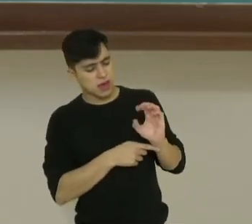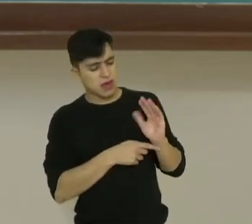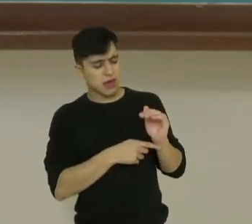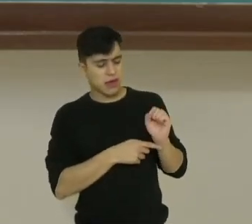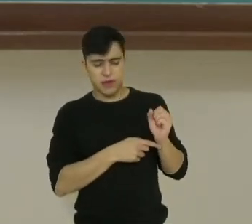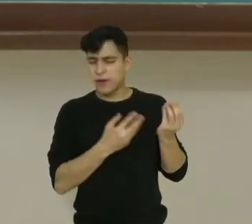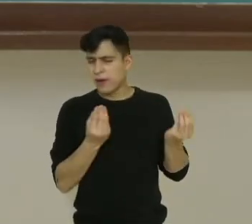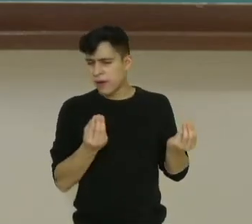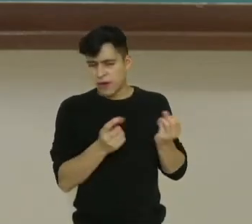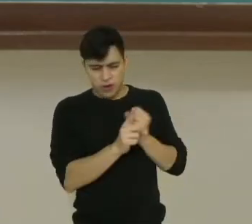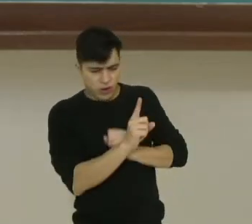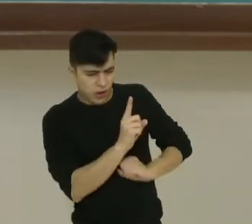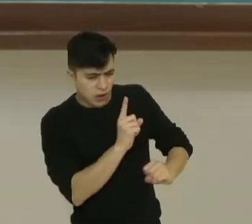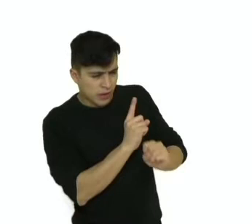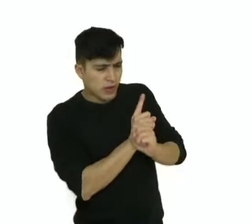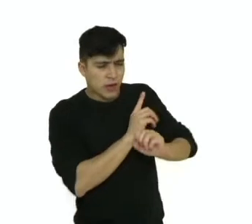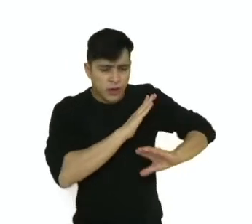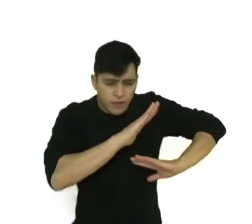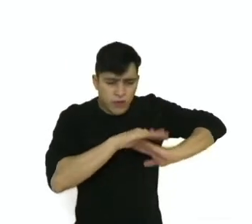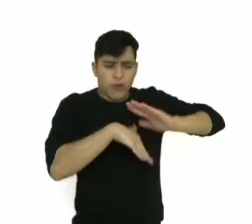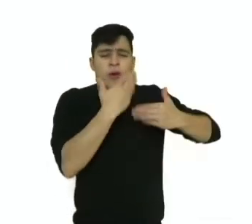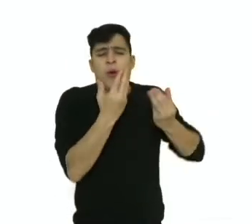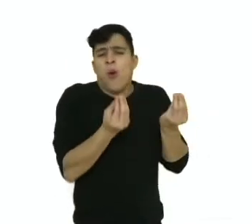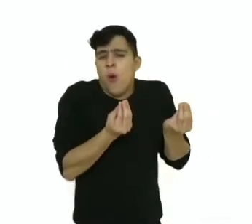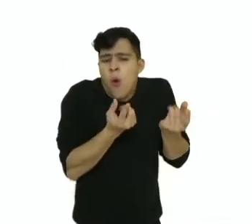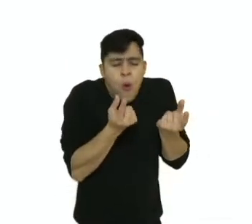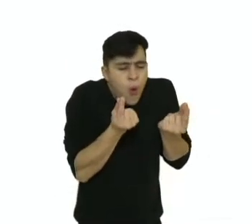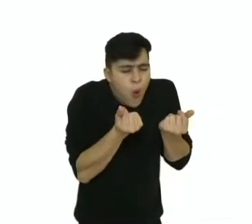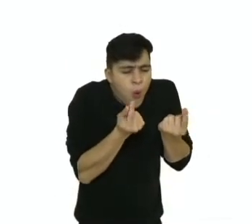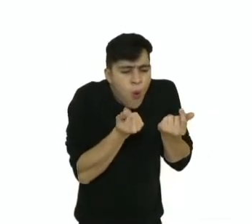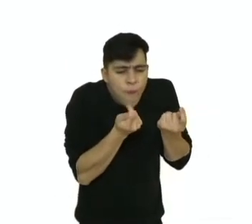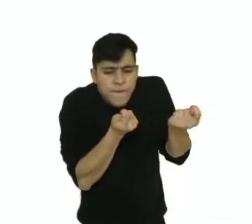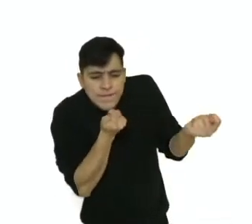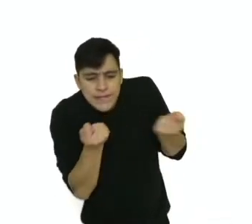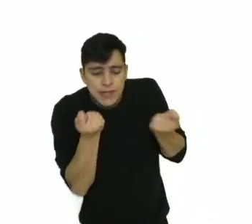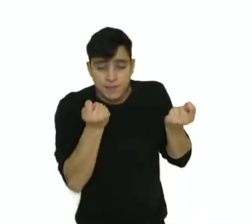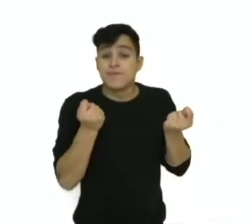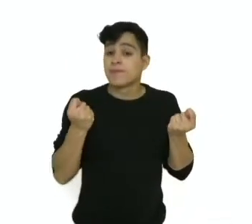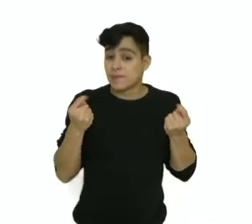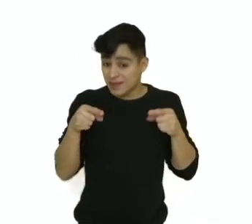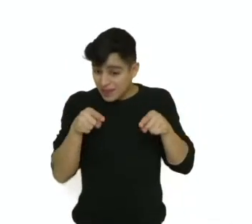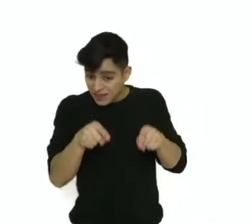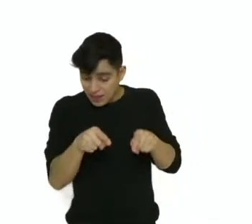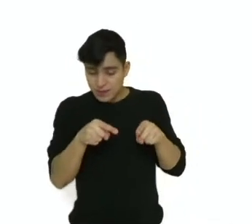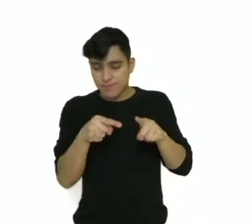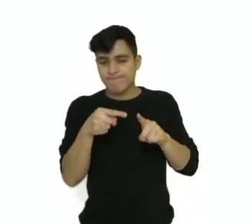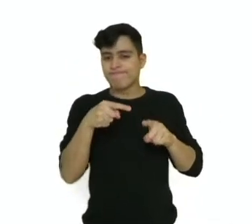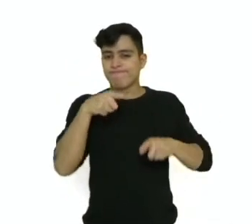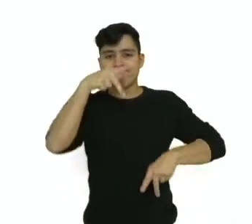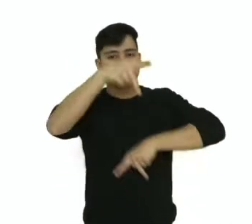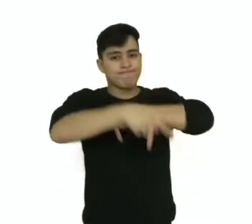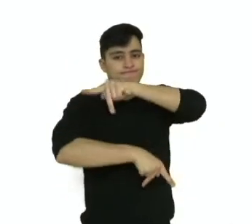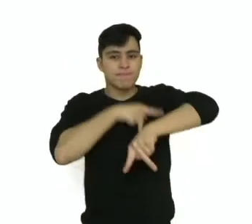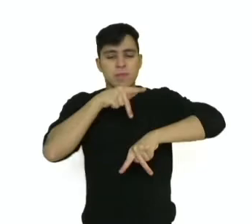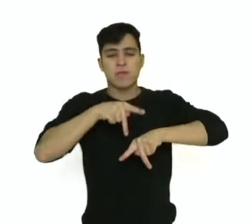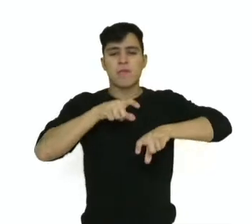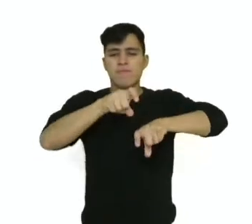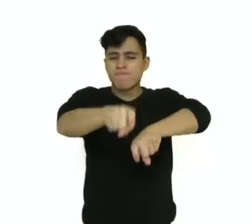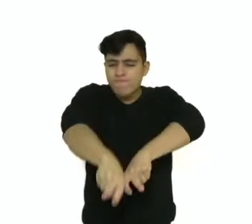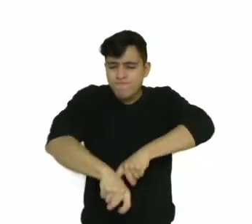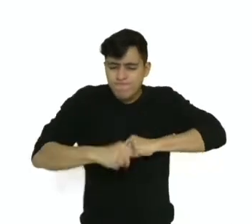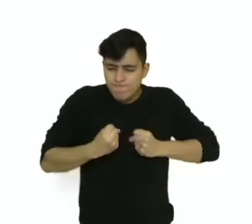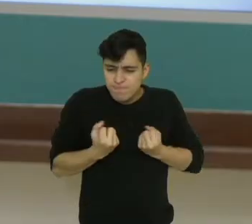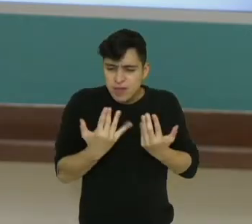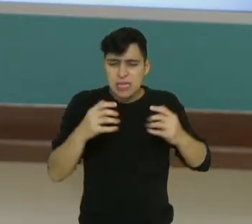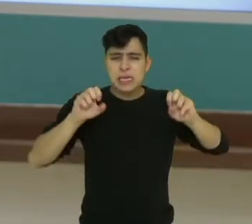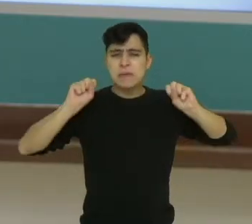e sofisticada, como era essa economia? A sociedade asteca foi organizada em torno da agricultura do milho, né? Inclusive o